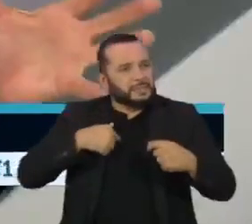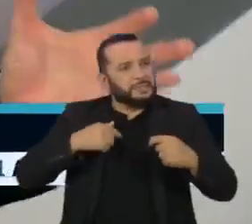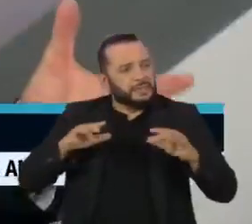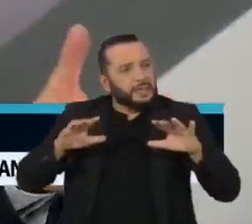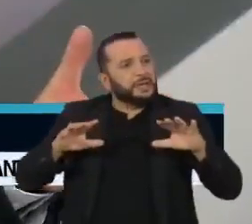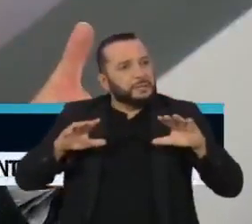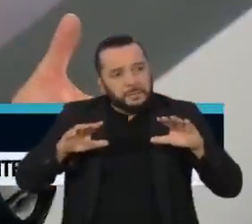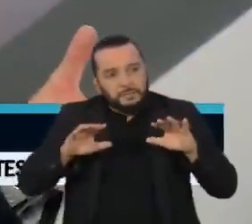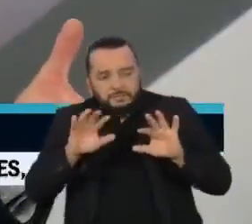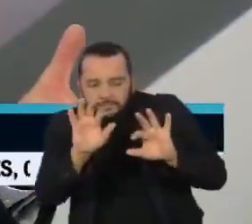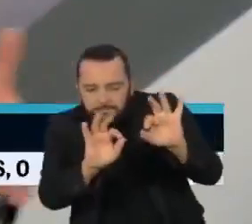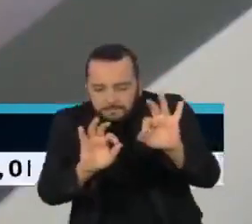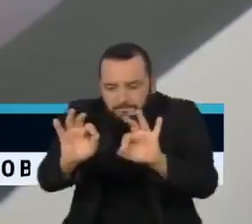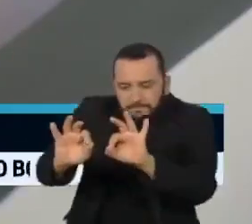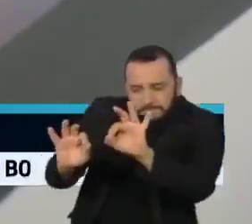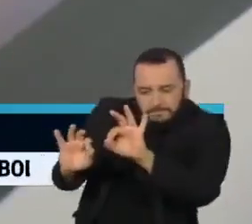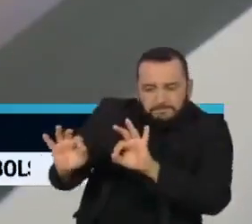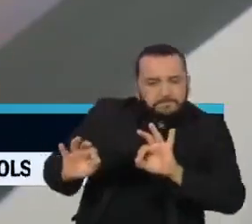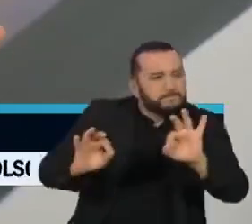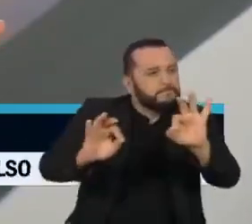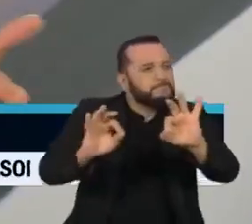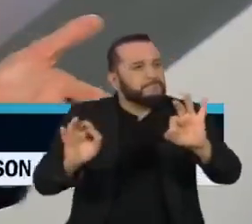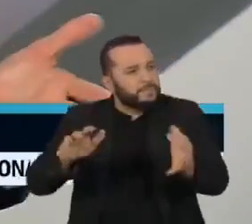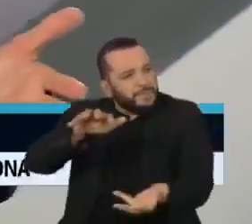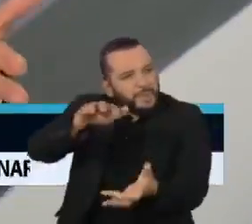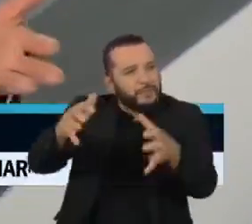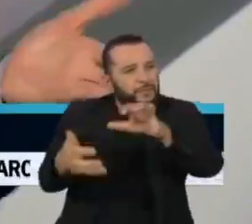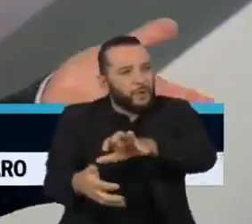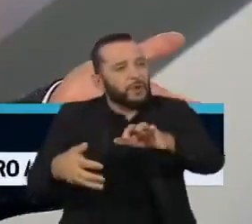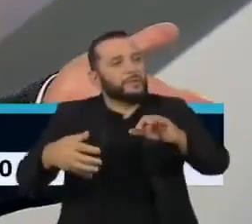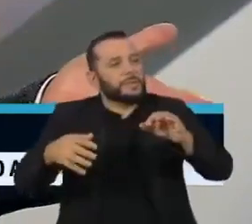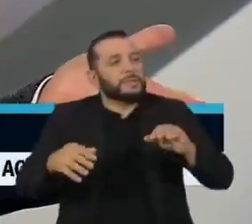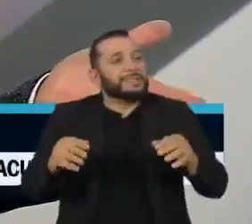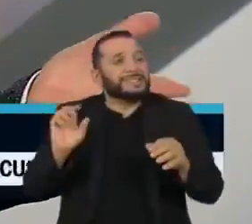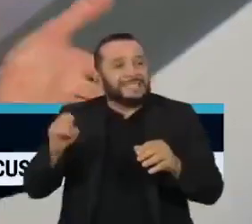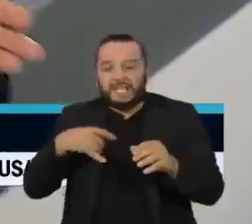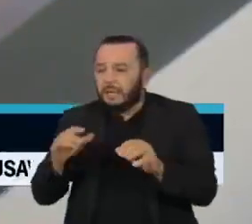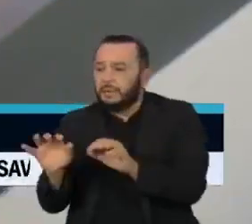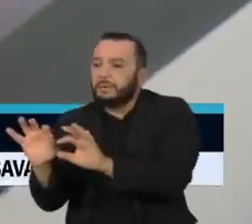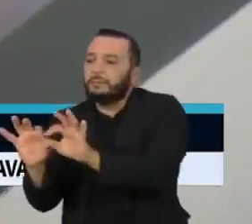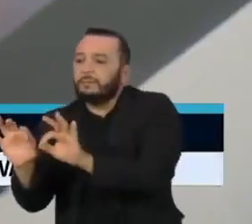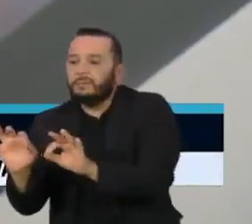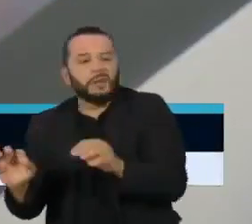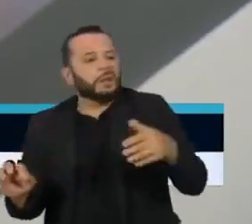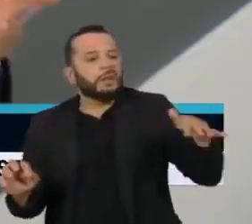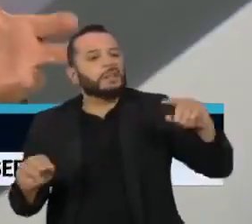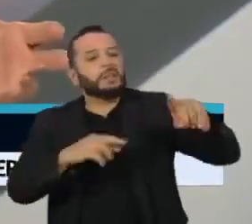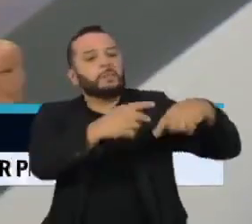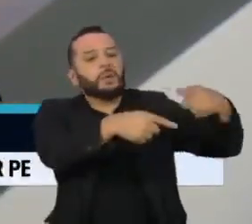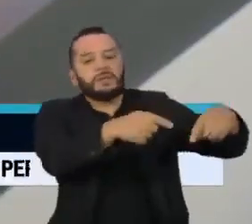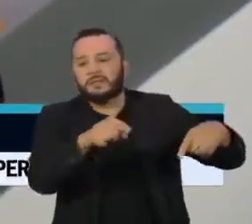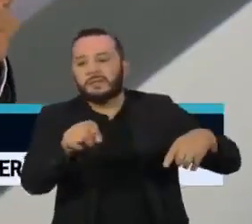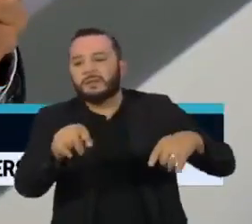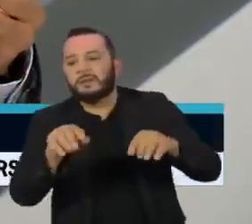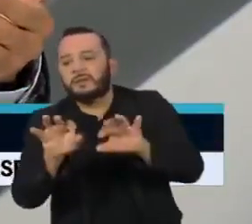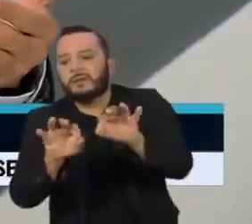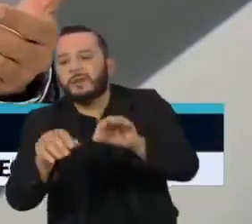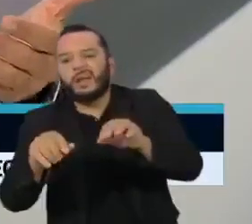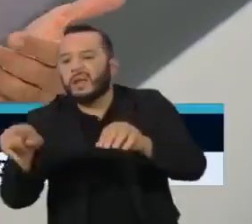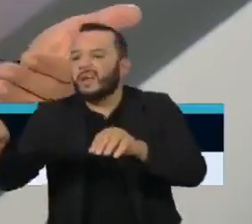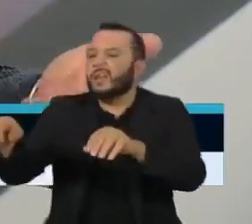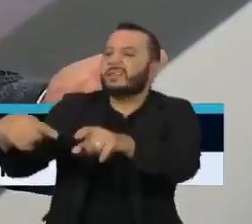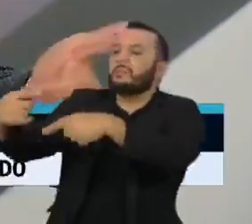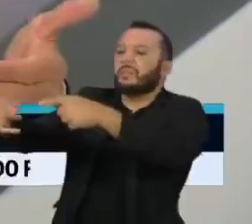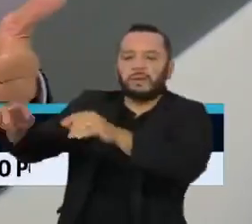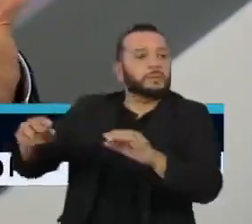ter todo o critério técnico para fazê-lo. Mudanças pontuais só pioram o problema e tem que ter uma visão global, uma reforma